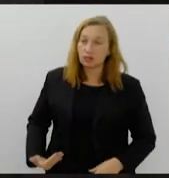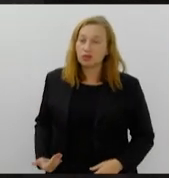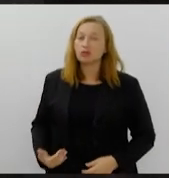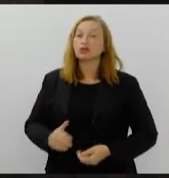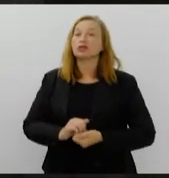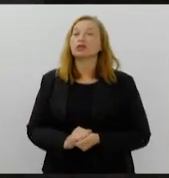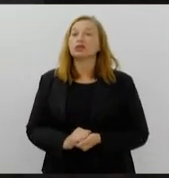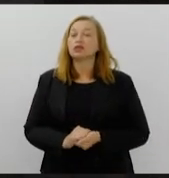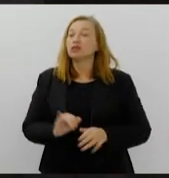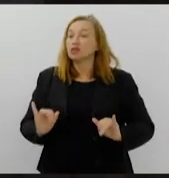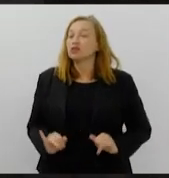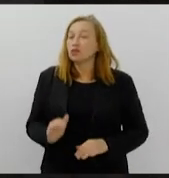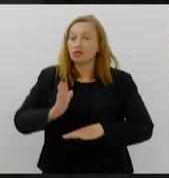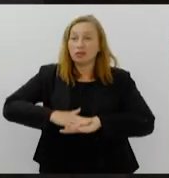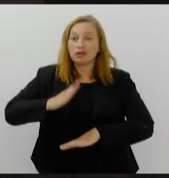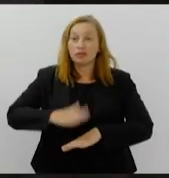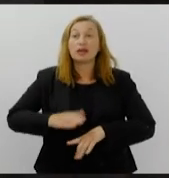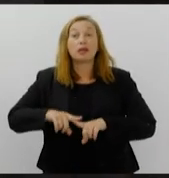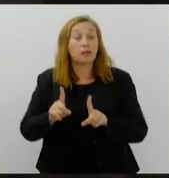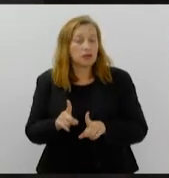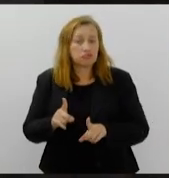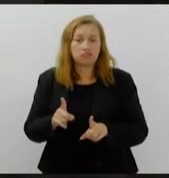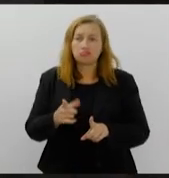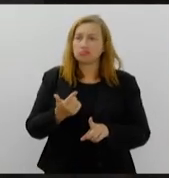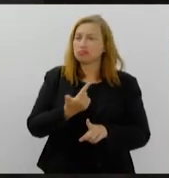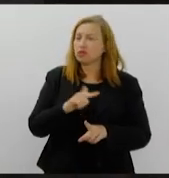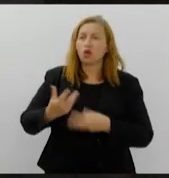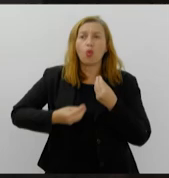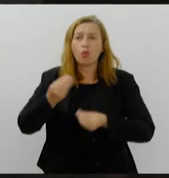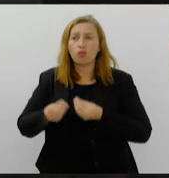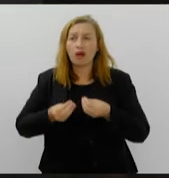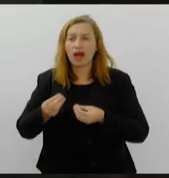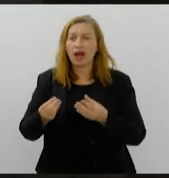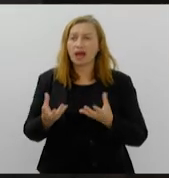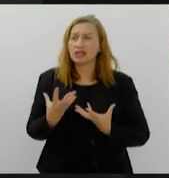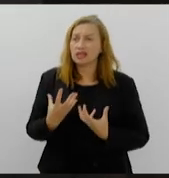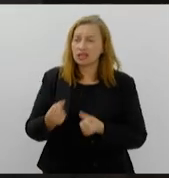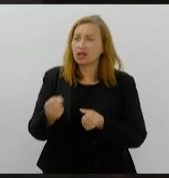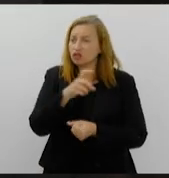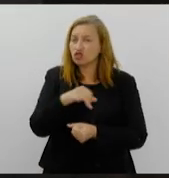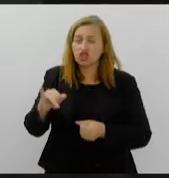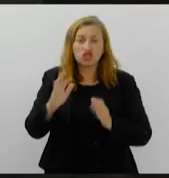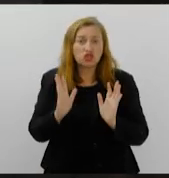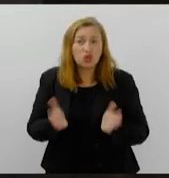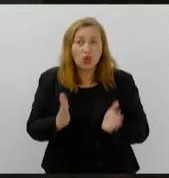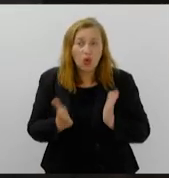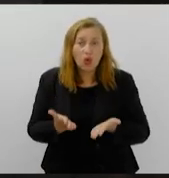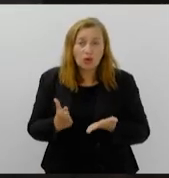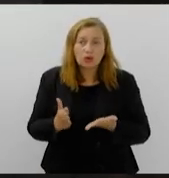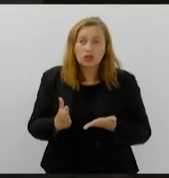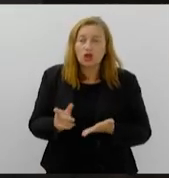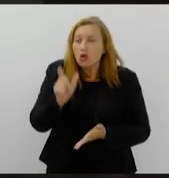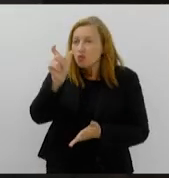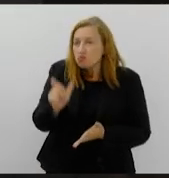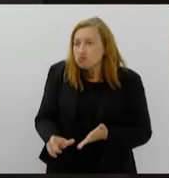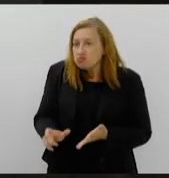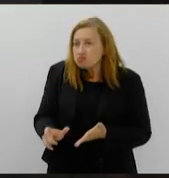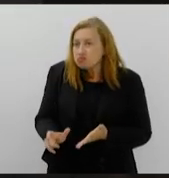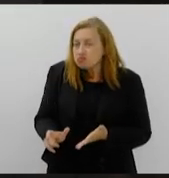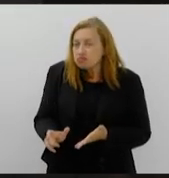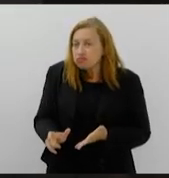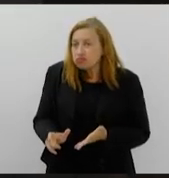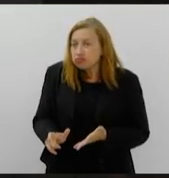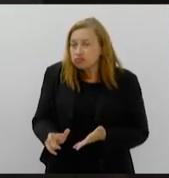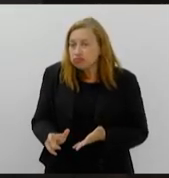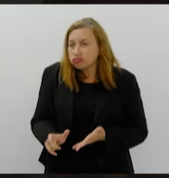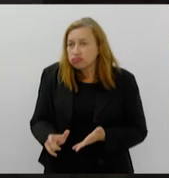sangra cada vez mais. Mas é inadmissível nos dias atuais em que alguma pessoa aqui do parlamento que